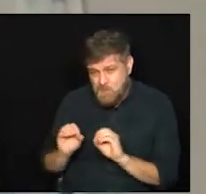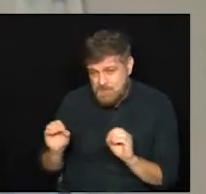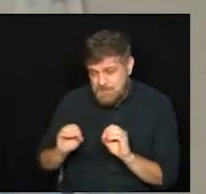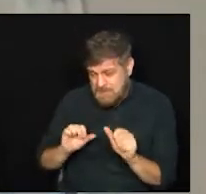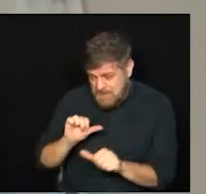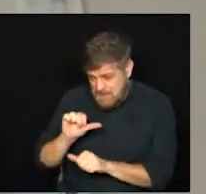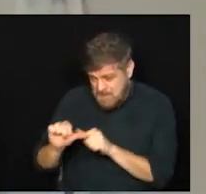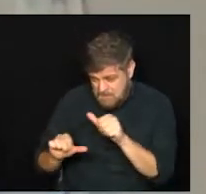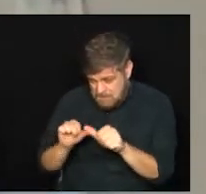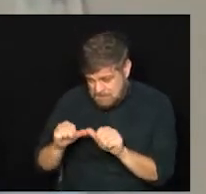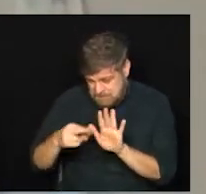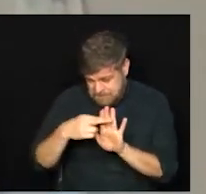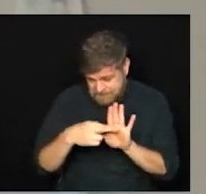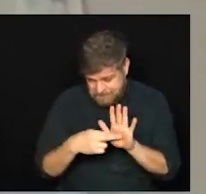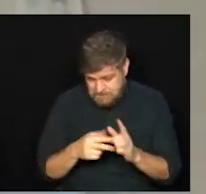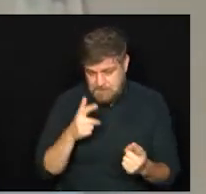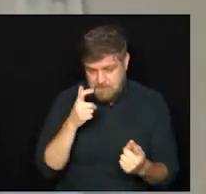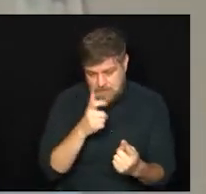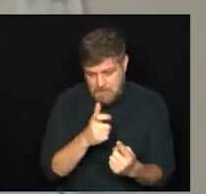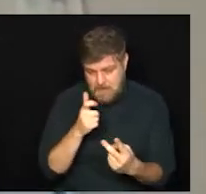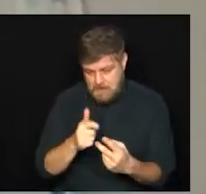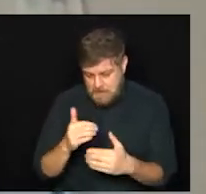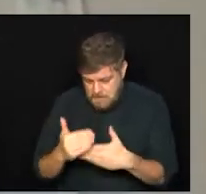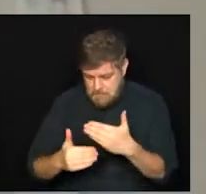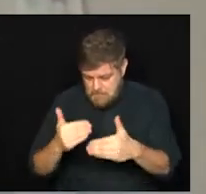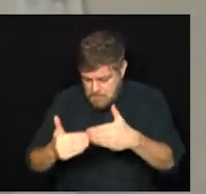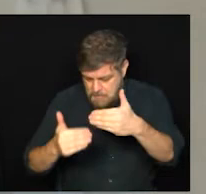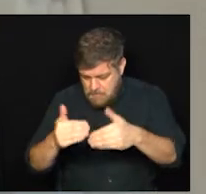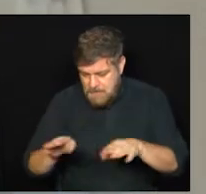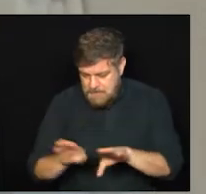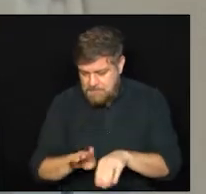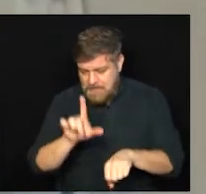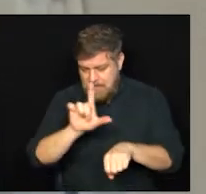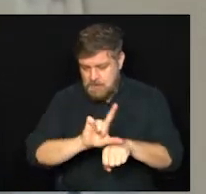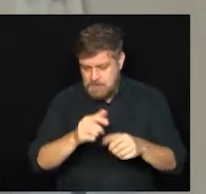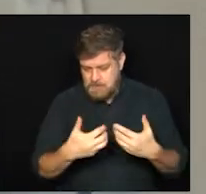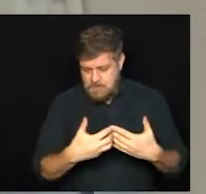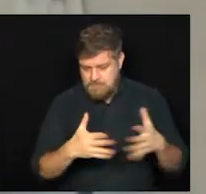alteração no curso das vacinações e da reabertura do comércio.